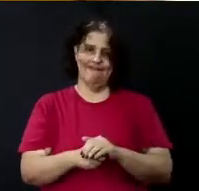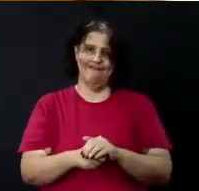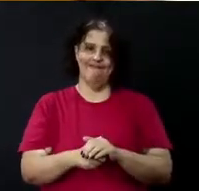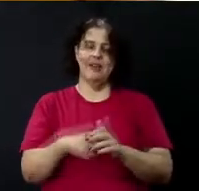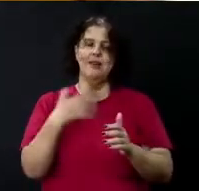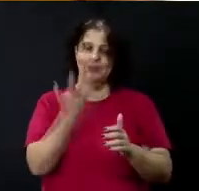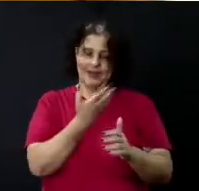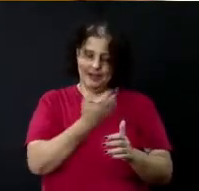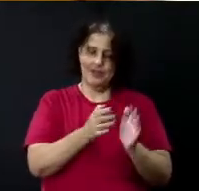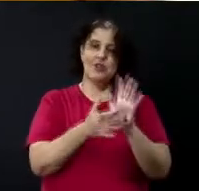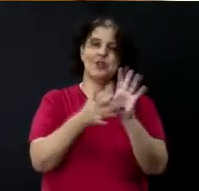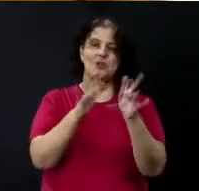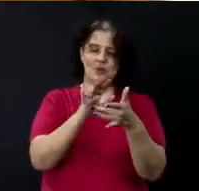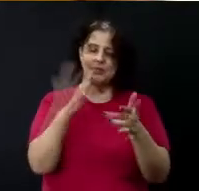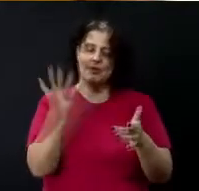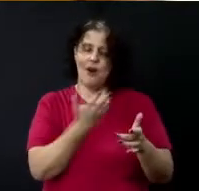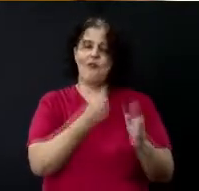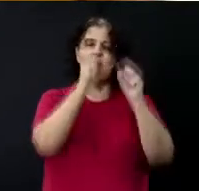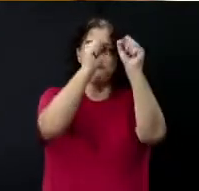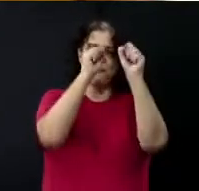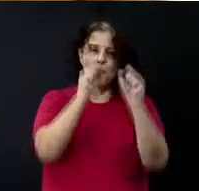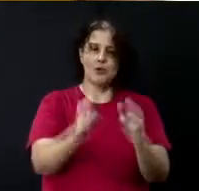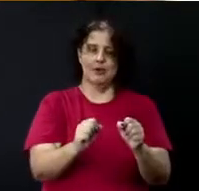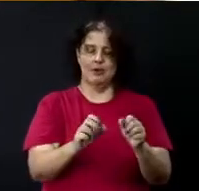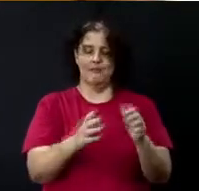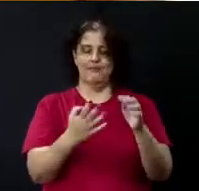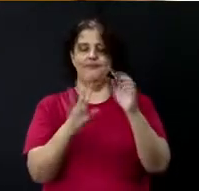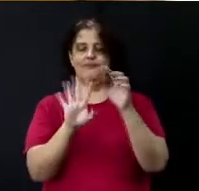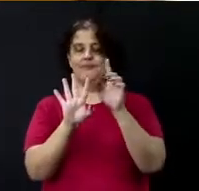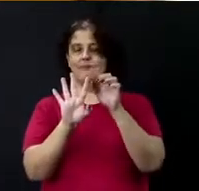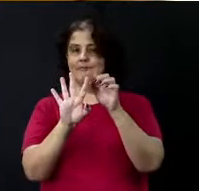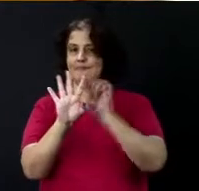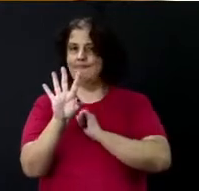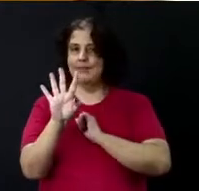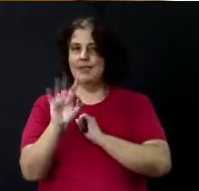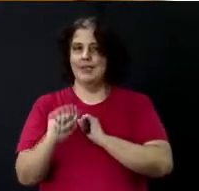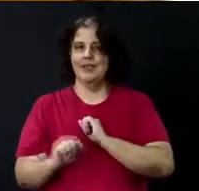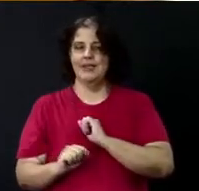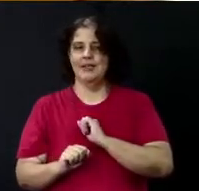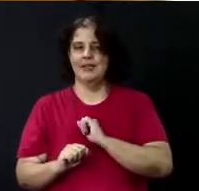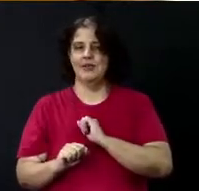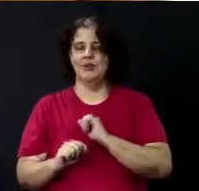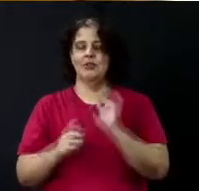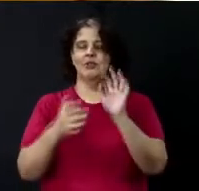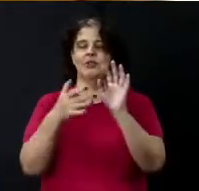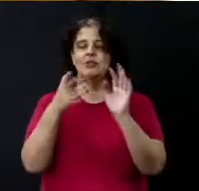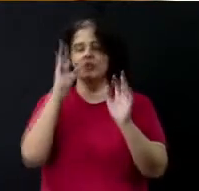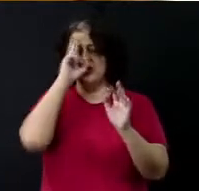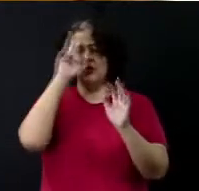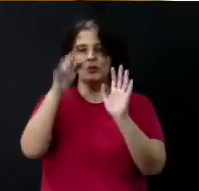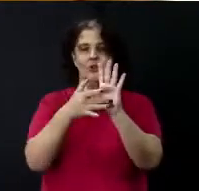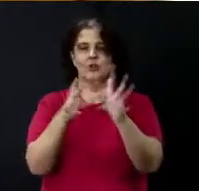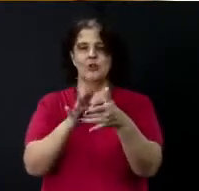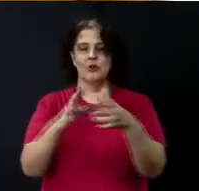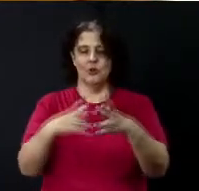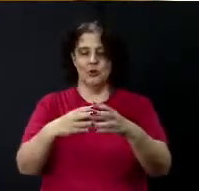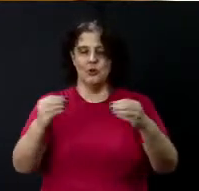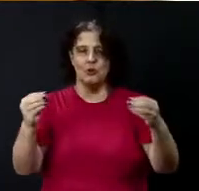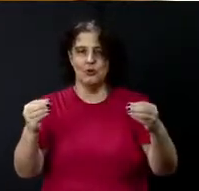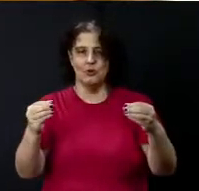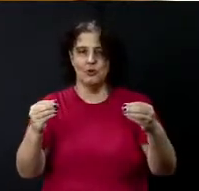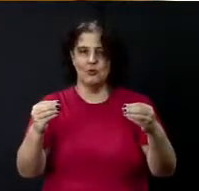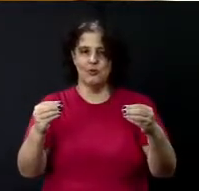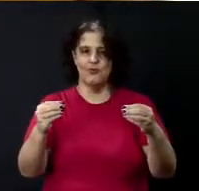seu poder. Nós também vimos o Senhor Jesus curar o filho do oficial do